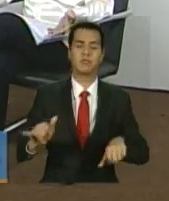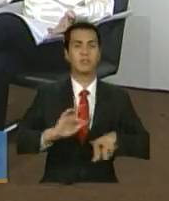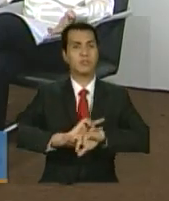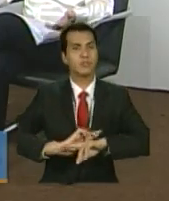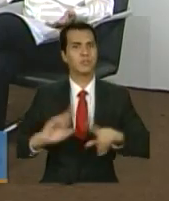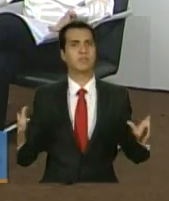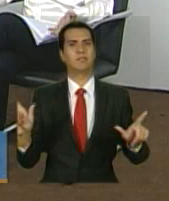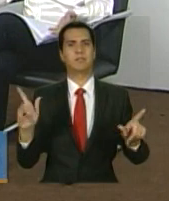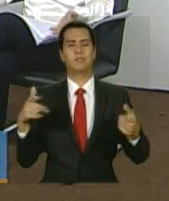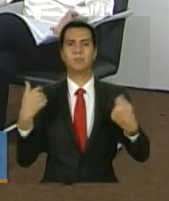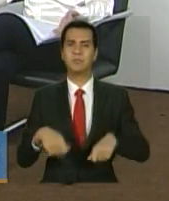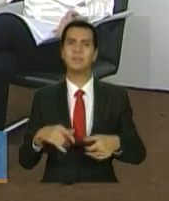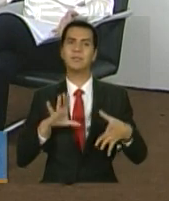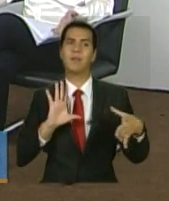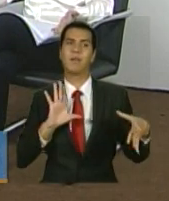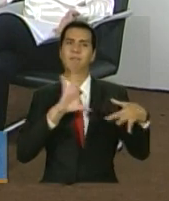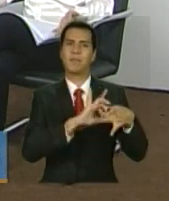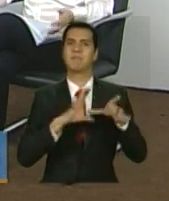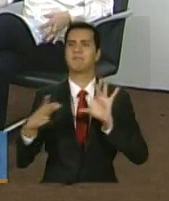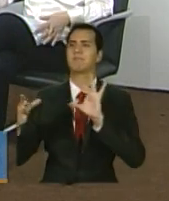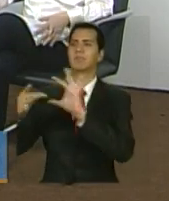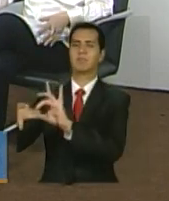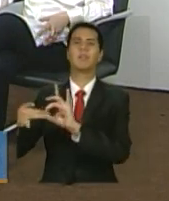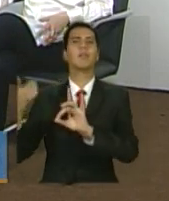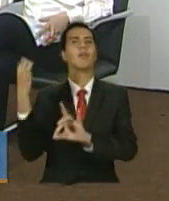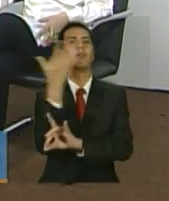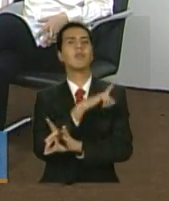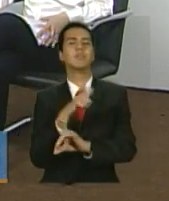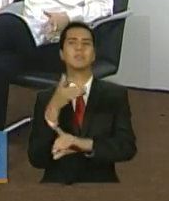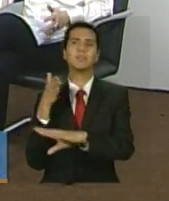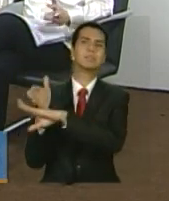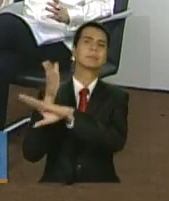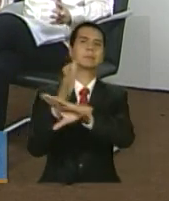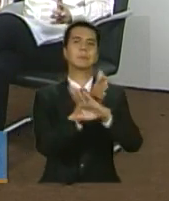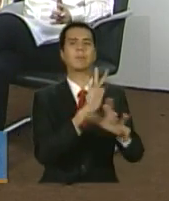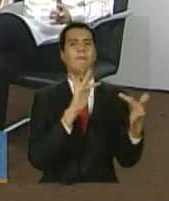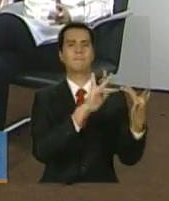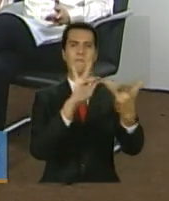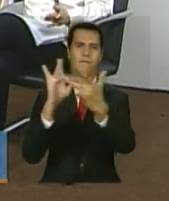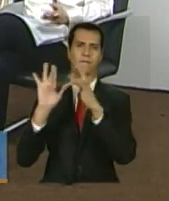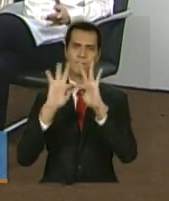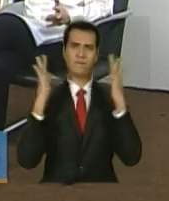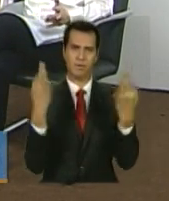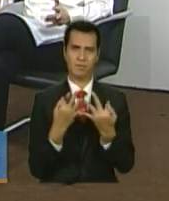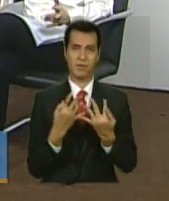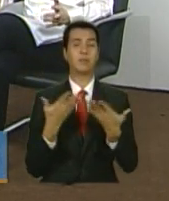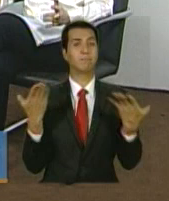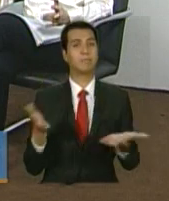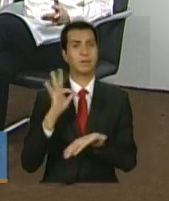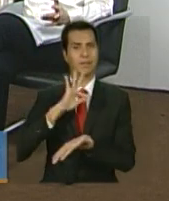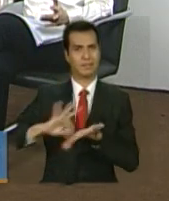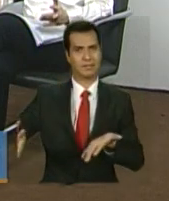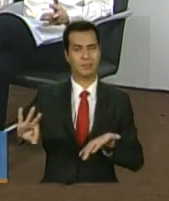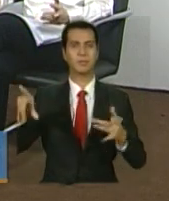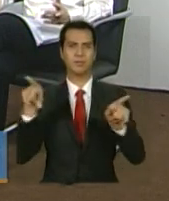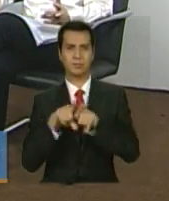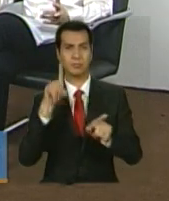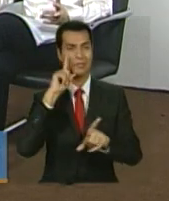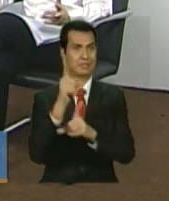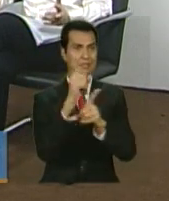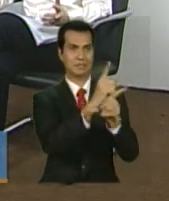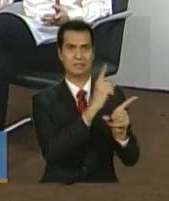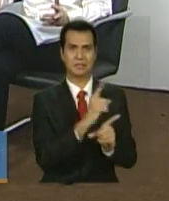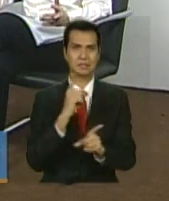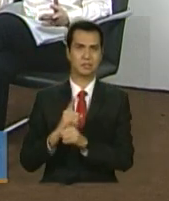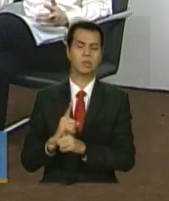estabelecer parcerias para chegar até essas famílias. Quer dizer, esse cadastramento, essa identificação é quase